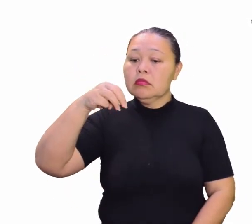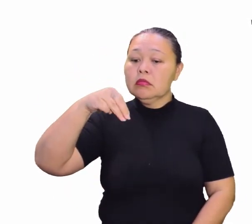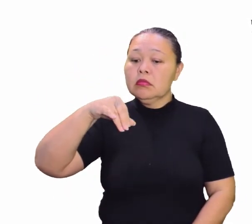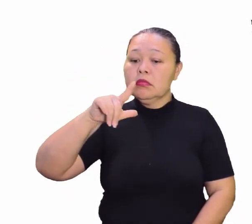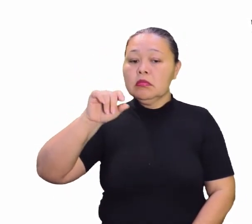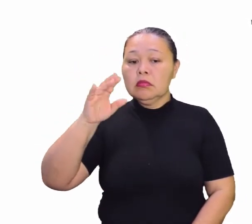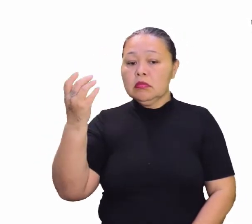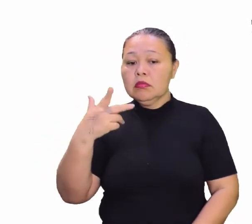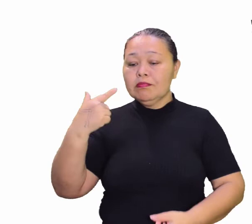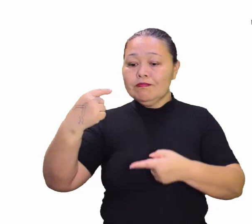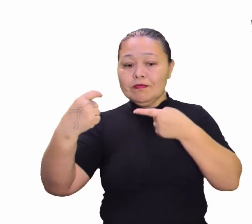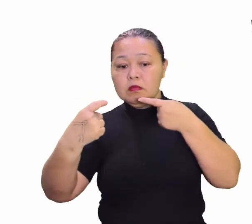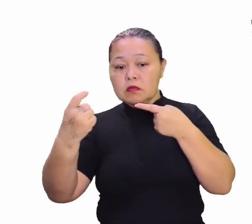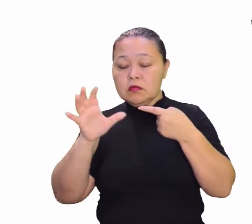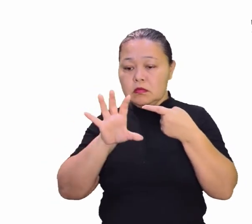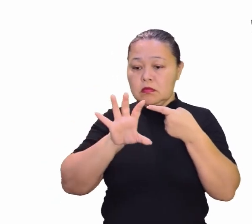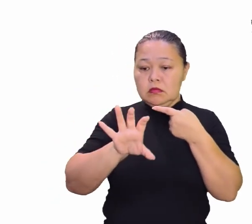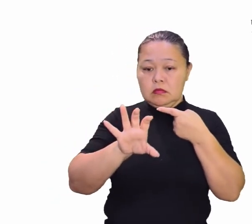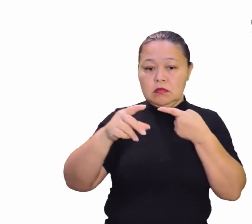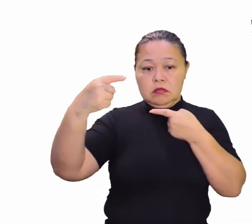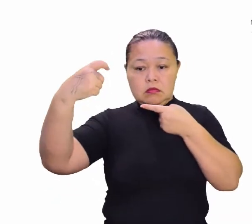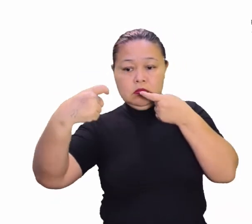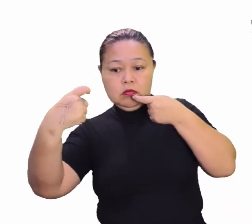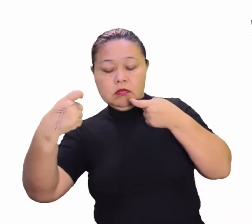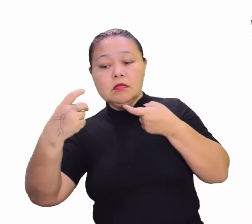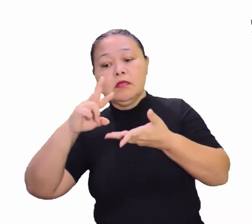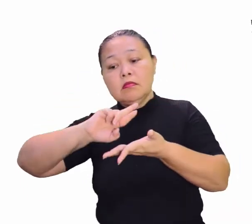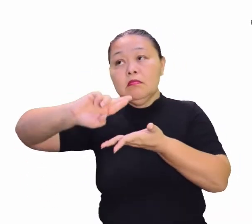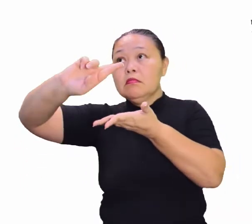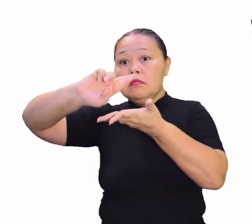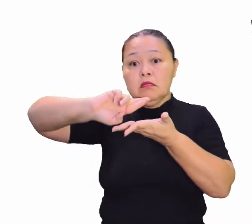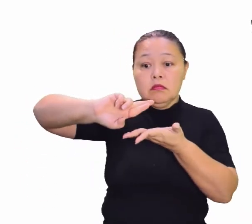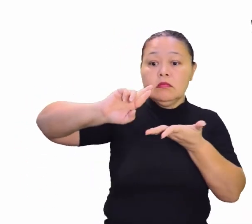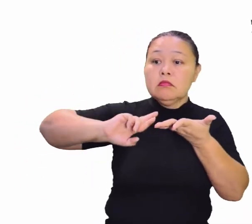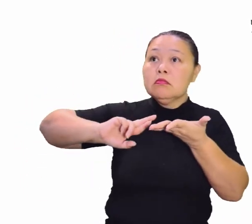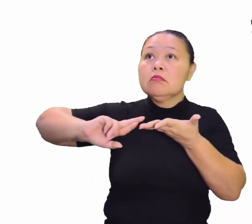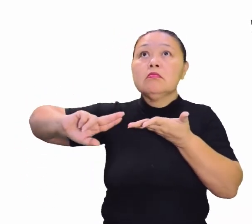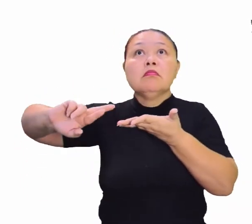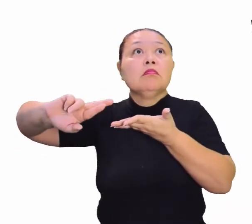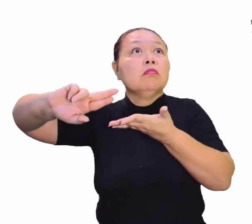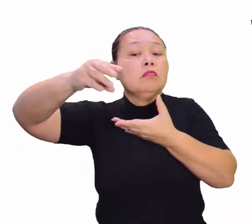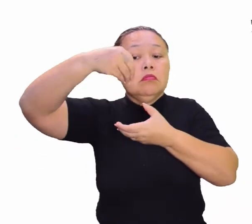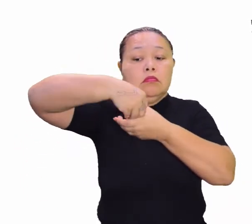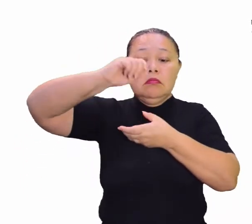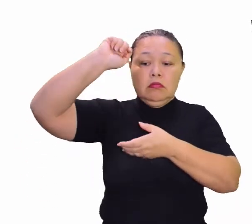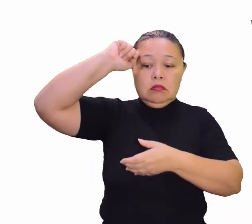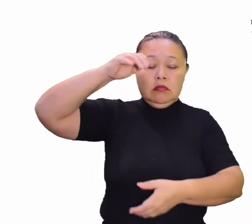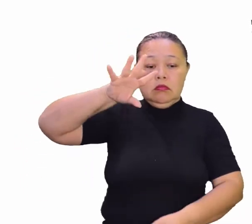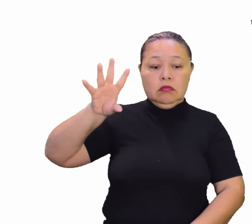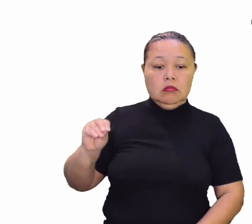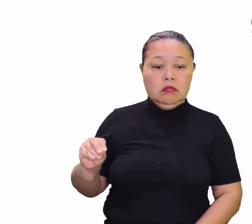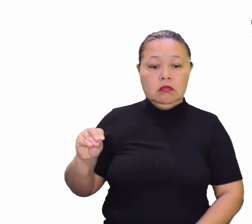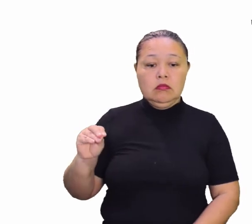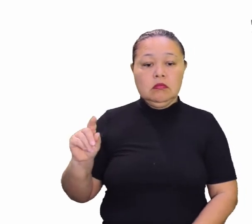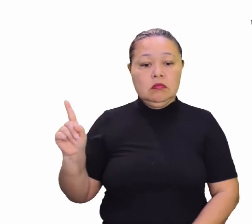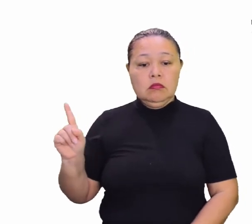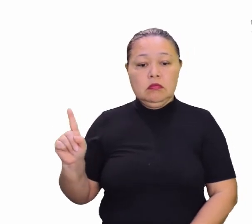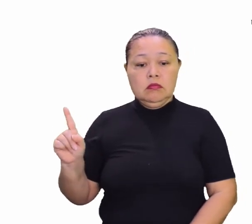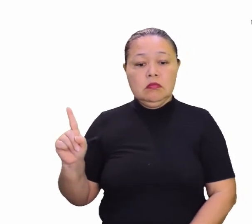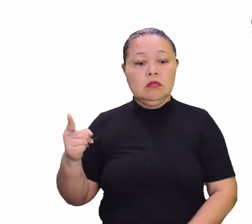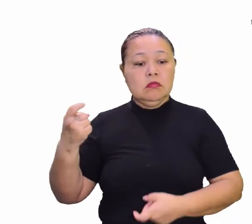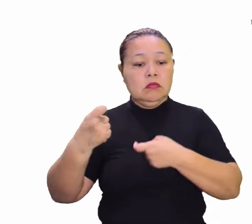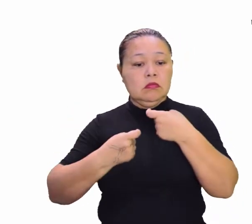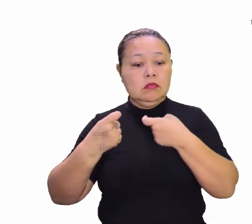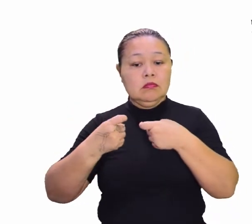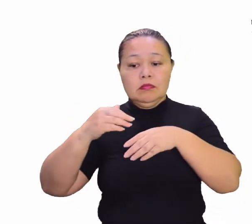parte central, então tem muito conflitos entre aí as religiões, que tem diversas religiões dentro da África. Olha aí, Rogério, tu acabou de falar, ó, conflitos